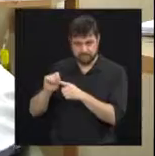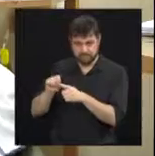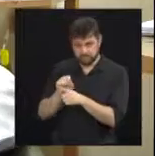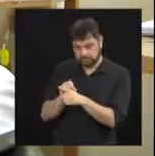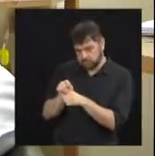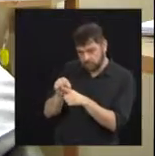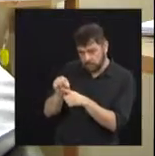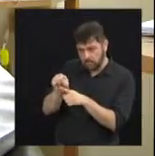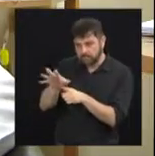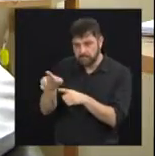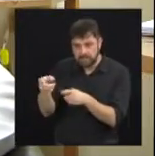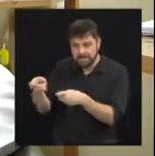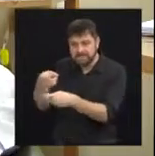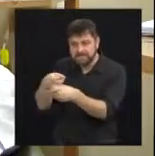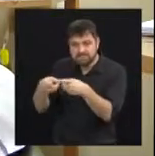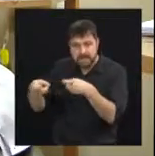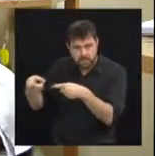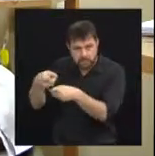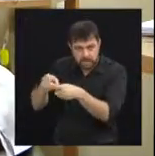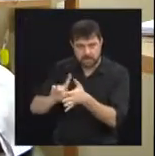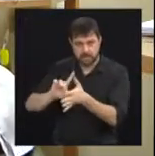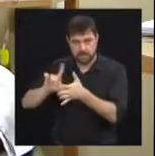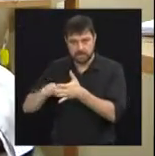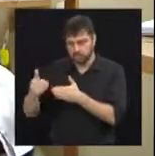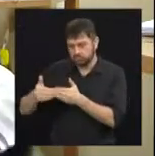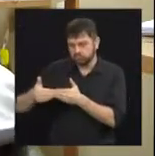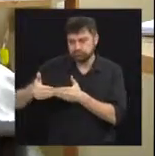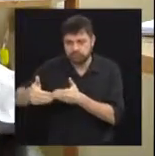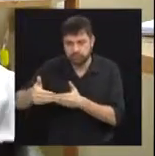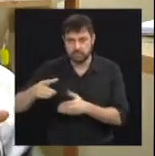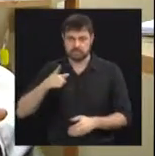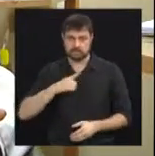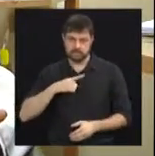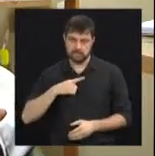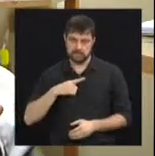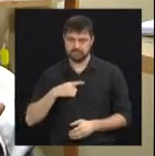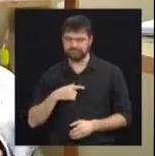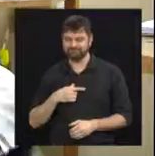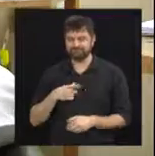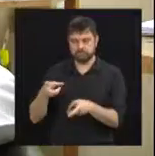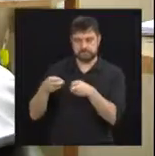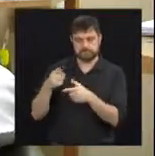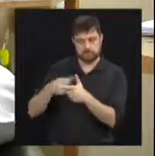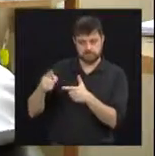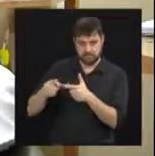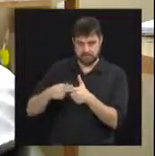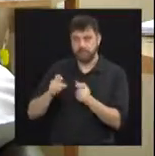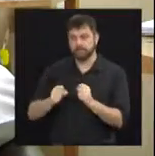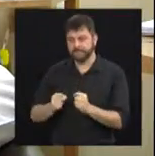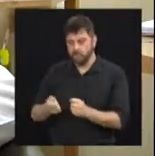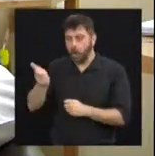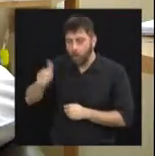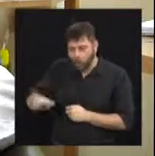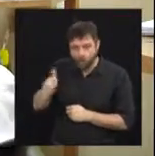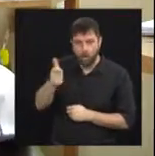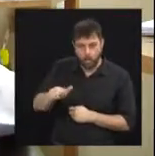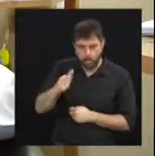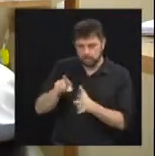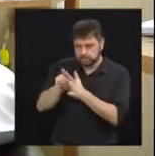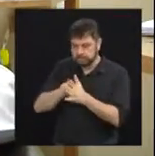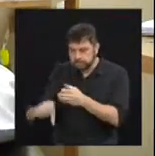solicitado, é sempre o espermograma. E a partir desse exame, se houver alguma alteração, talvez outros exames sejam necessários